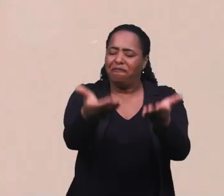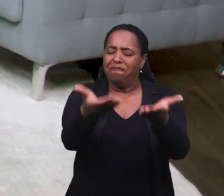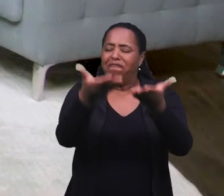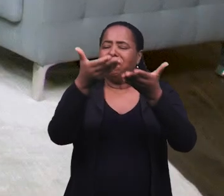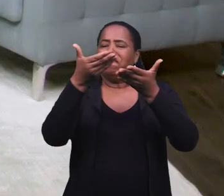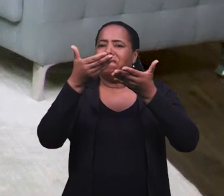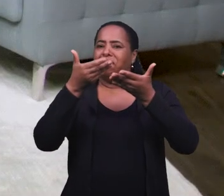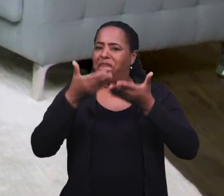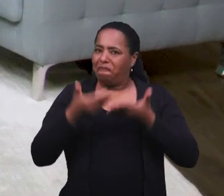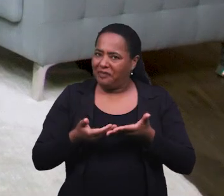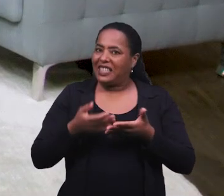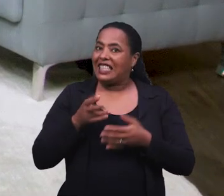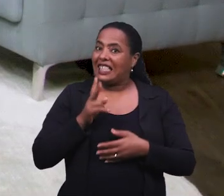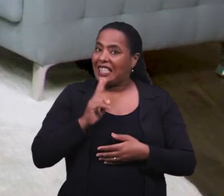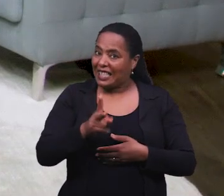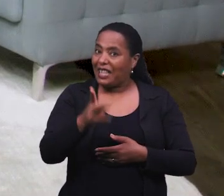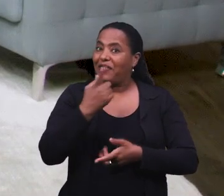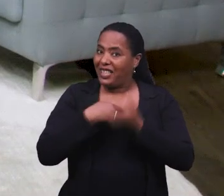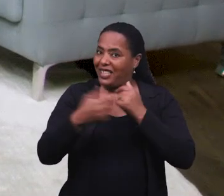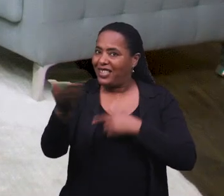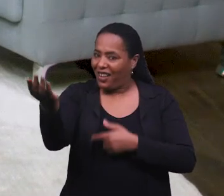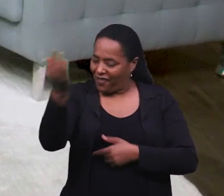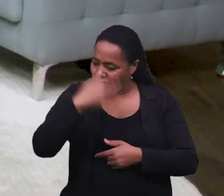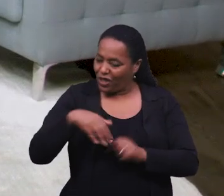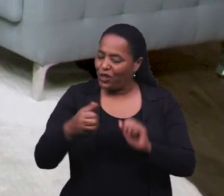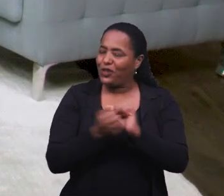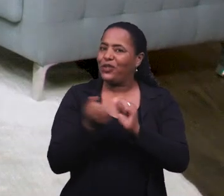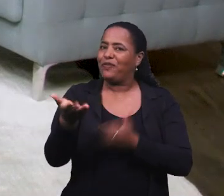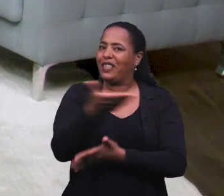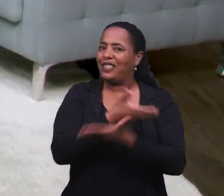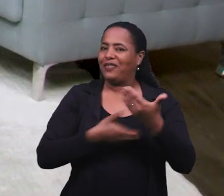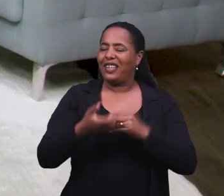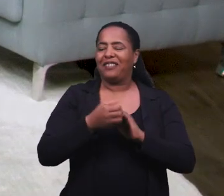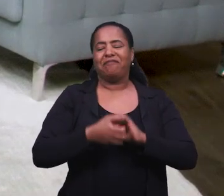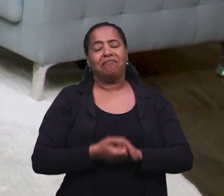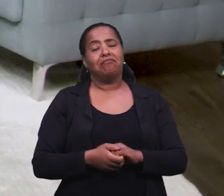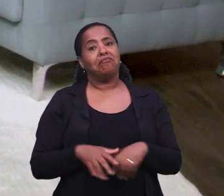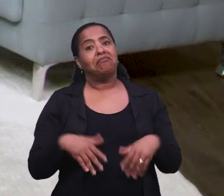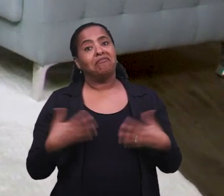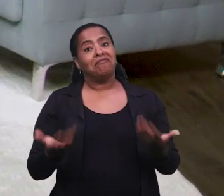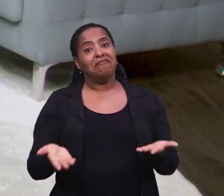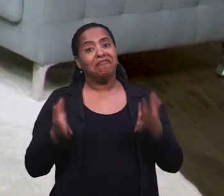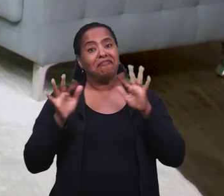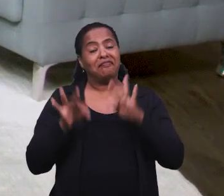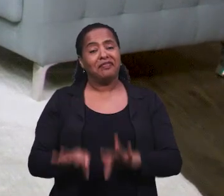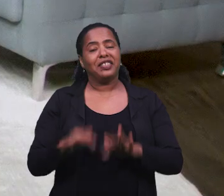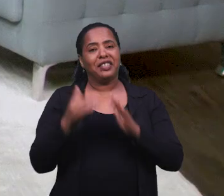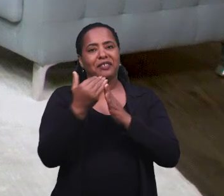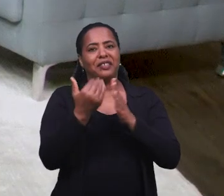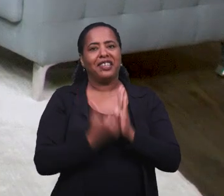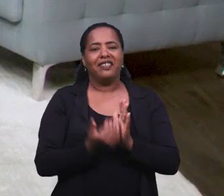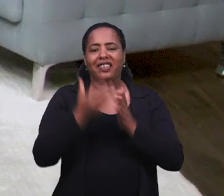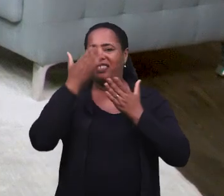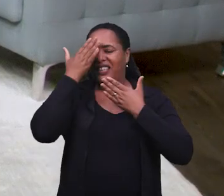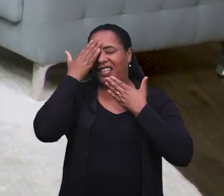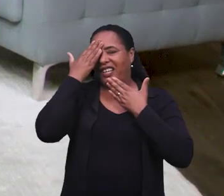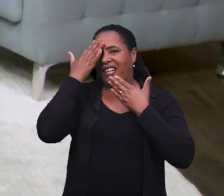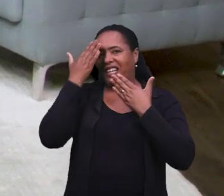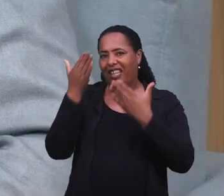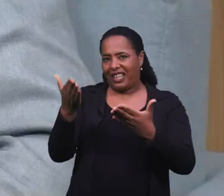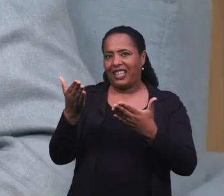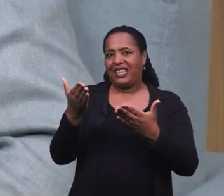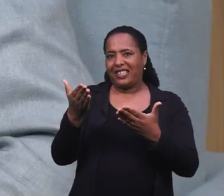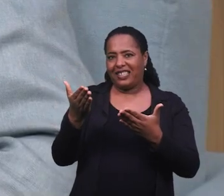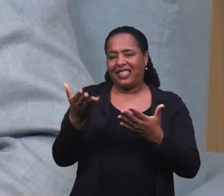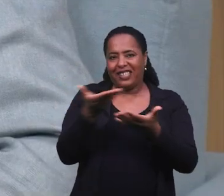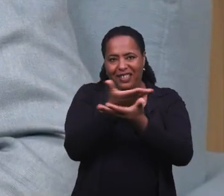agradecimento. Glória a Jesus, pastor Bísio, sempre muito bem-vindo. Sempre que quiser, vem aqui participar com a gente. E